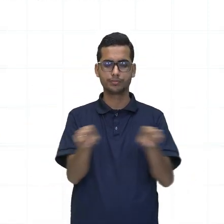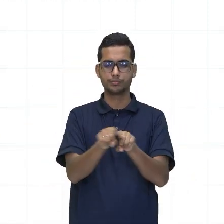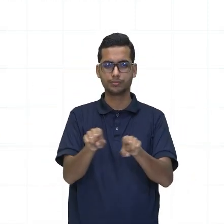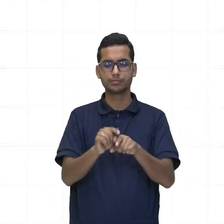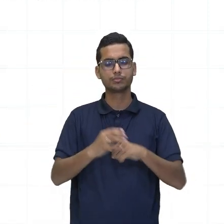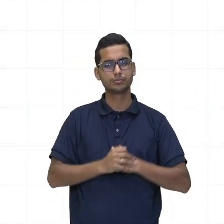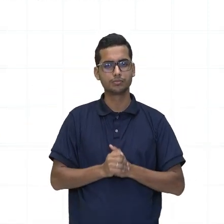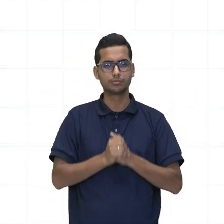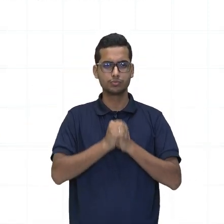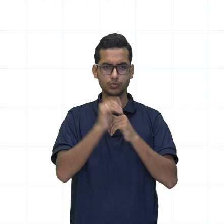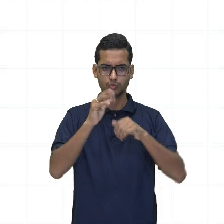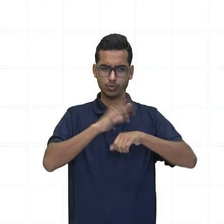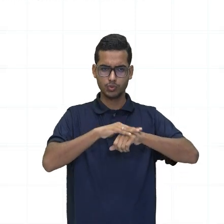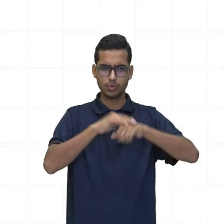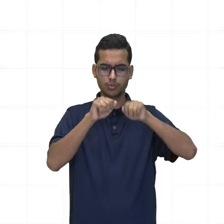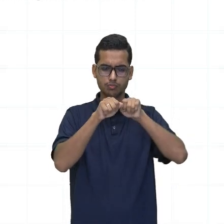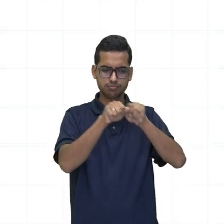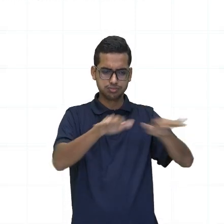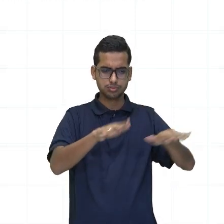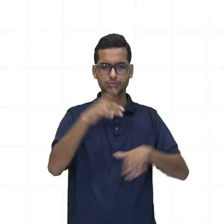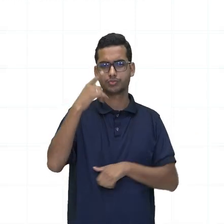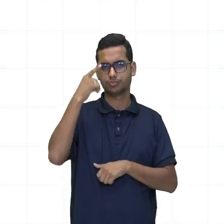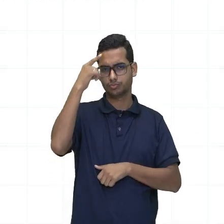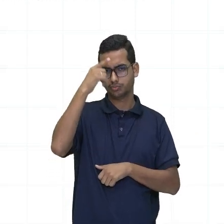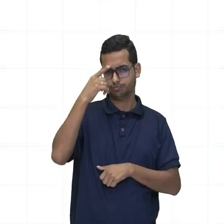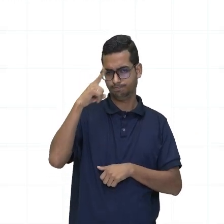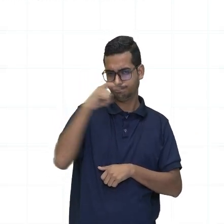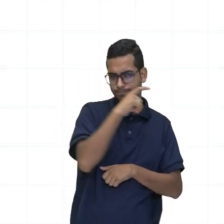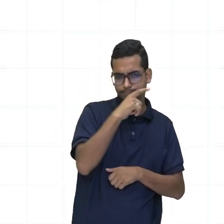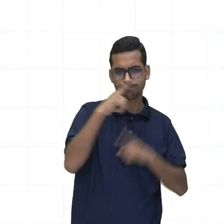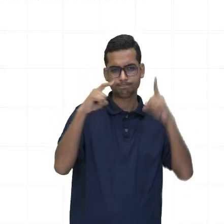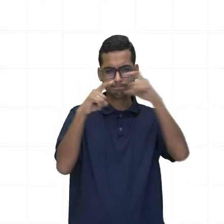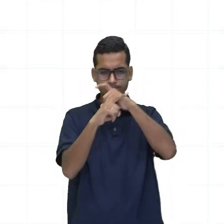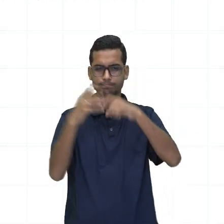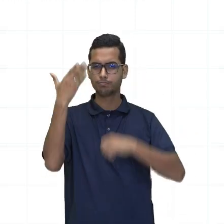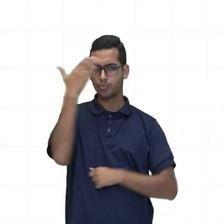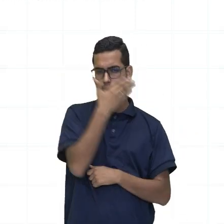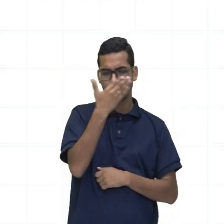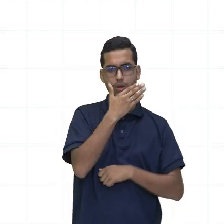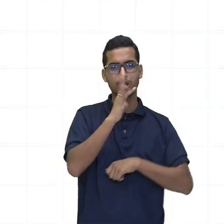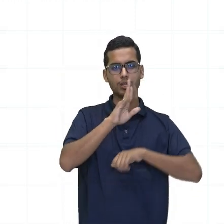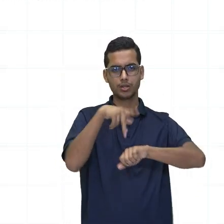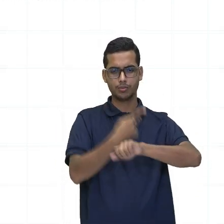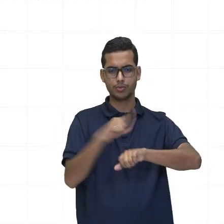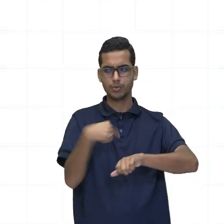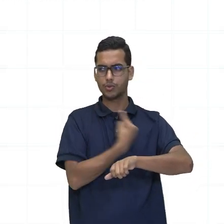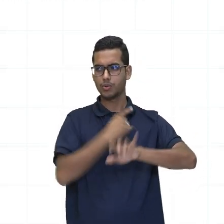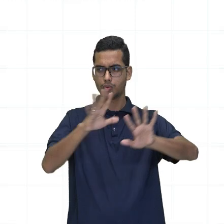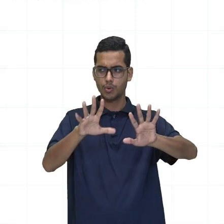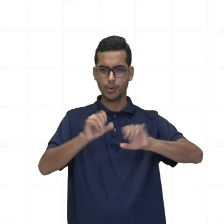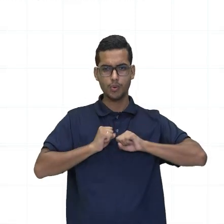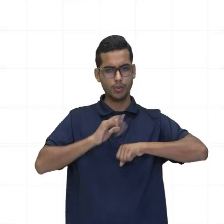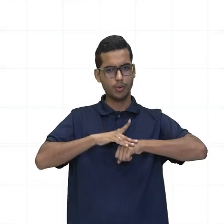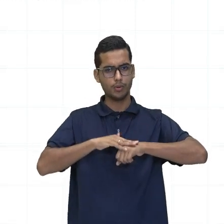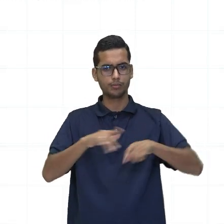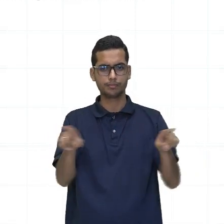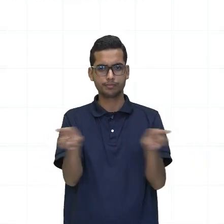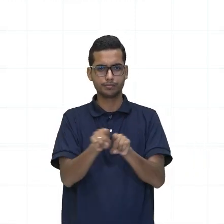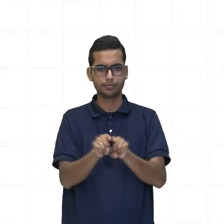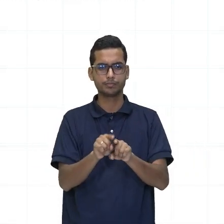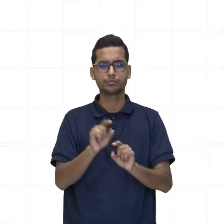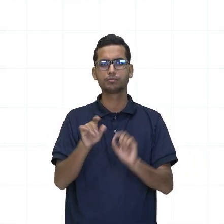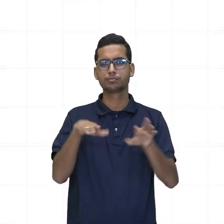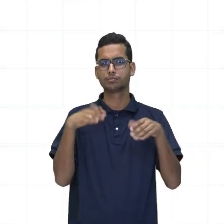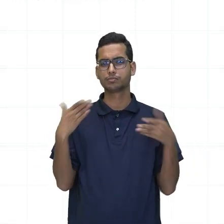acabam transmitindo aqueles micro-organismos que vão causar doenças em nós, né, na nossa espécie. Quais doenças podem